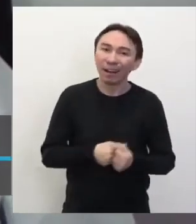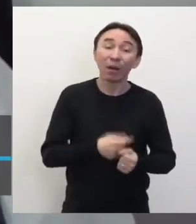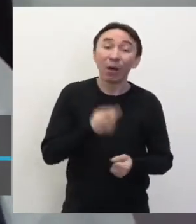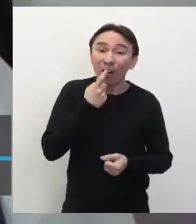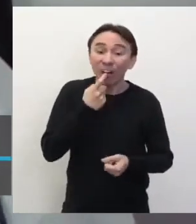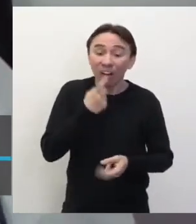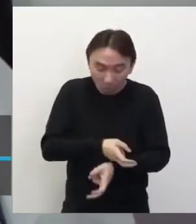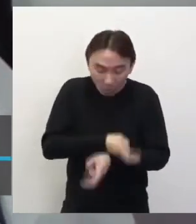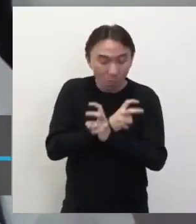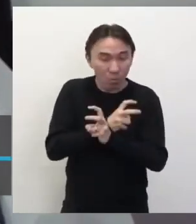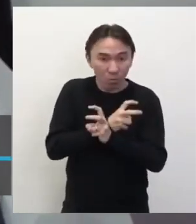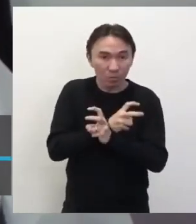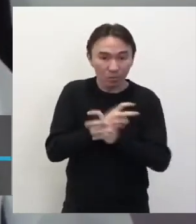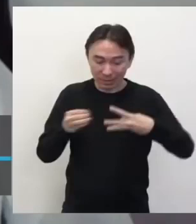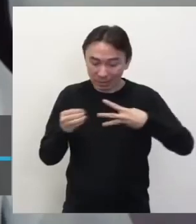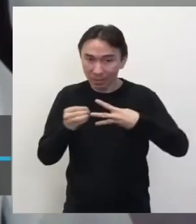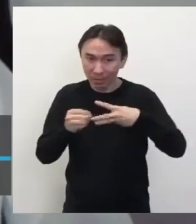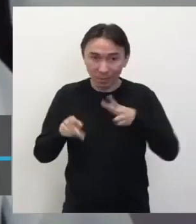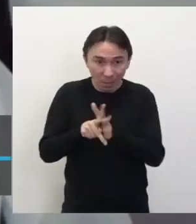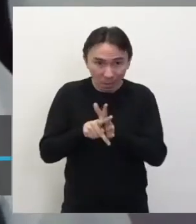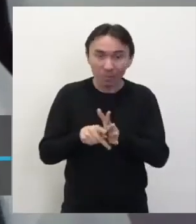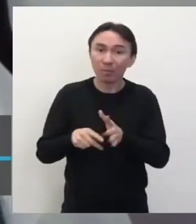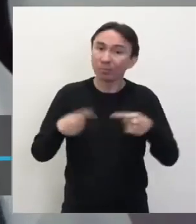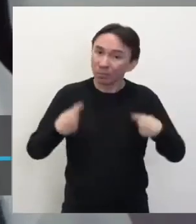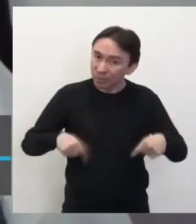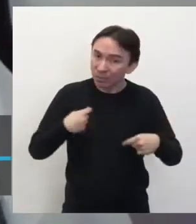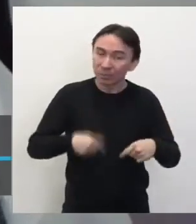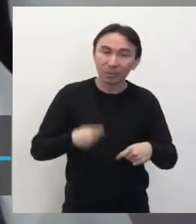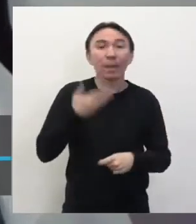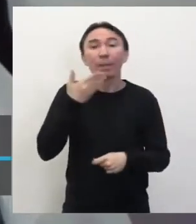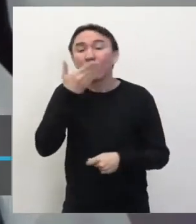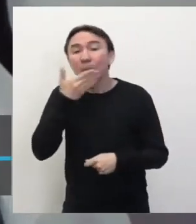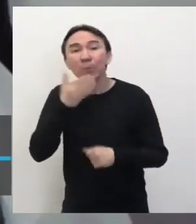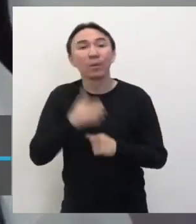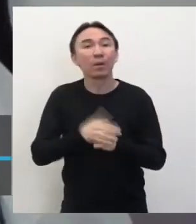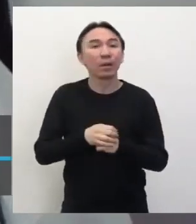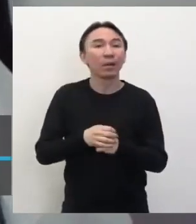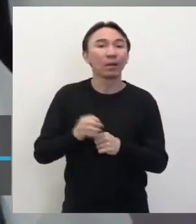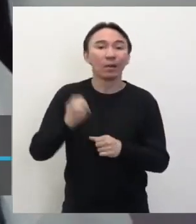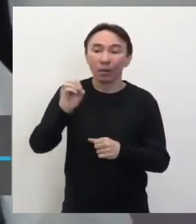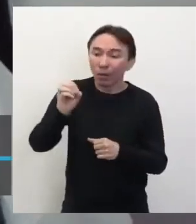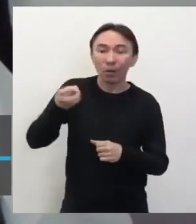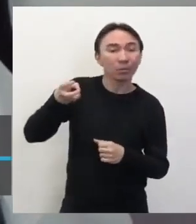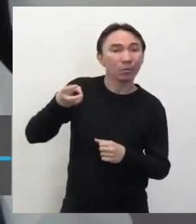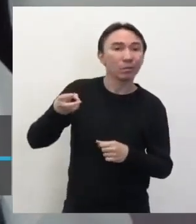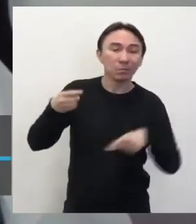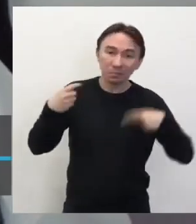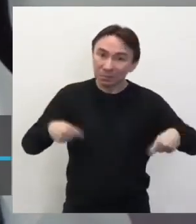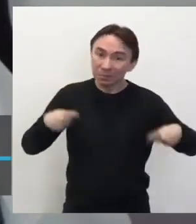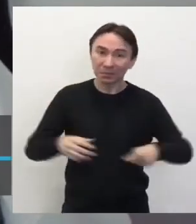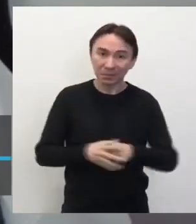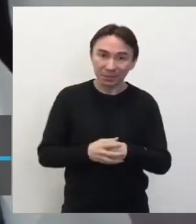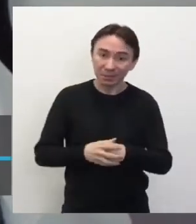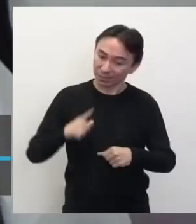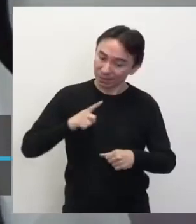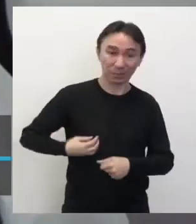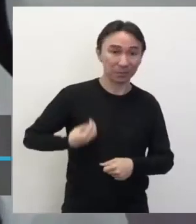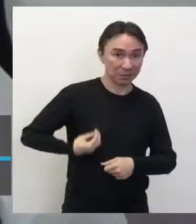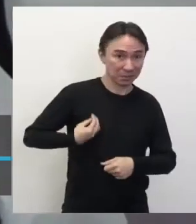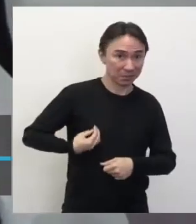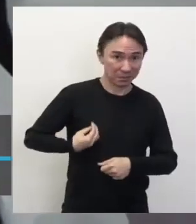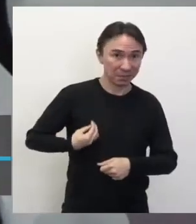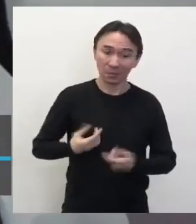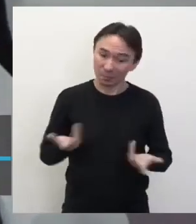de oxigênio, elas também estão vivas. Então, elas também precisam se alimentar. Tá